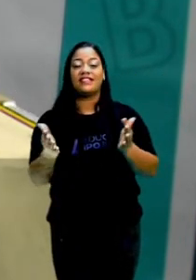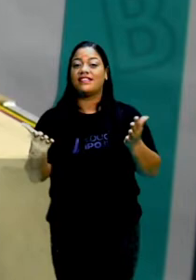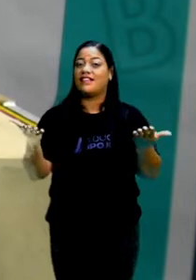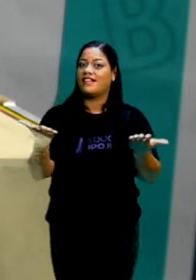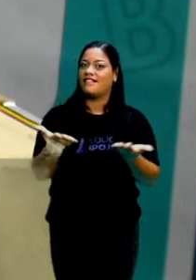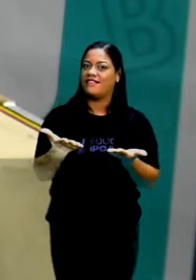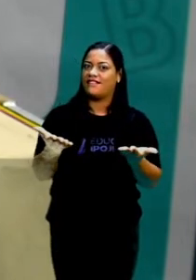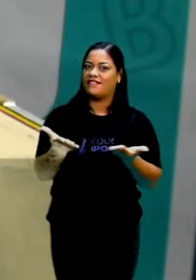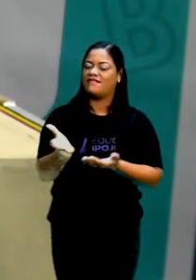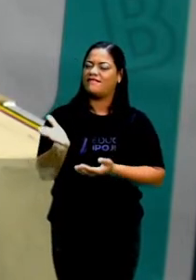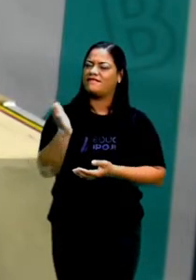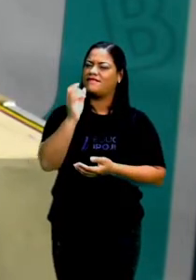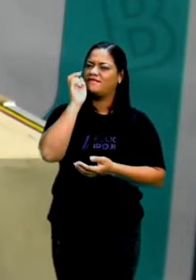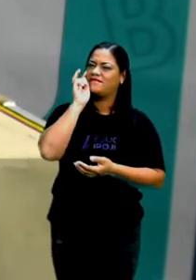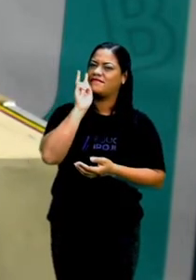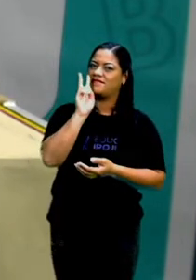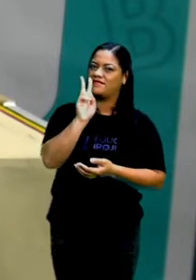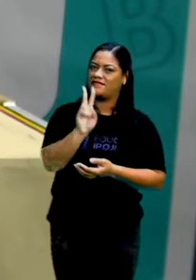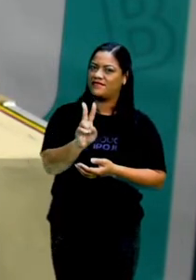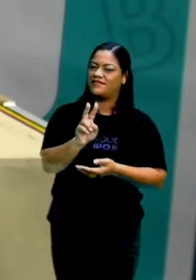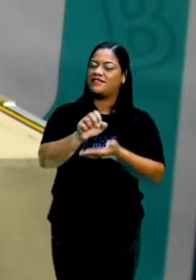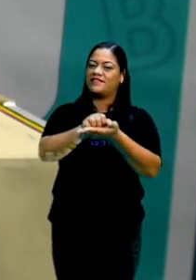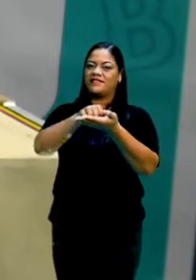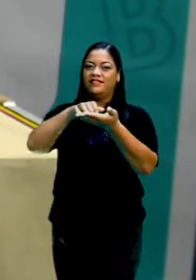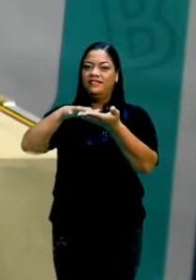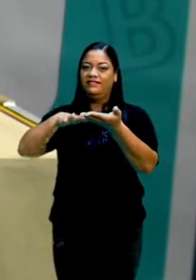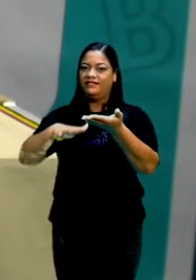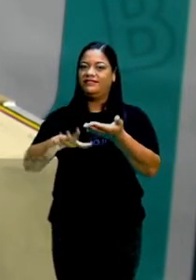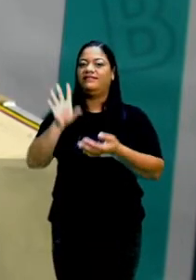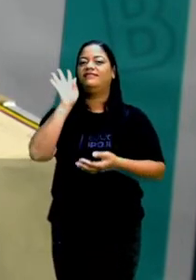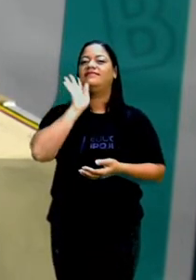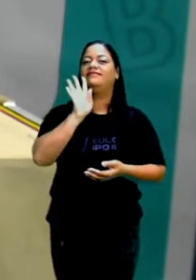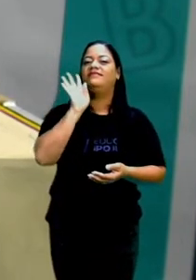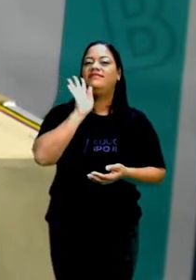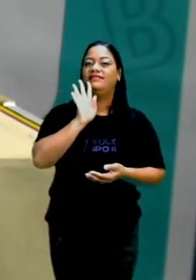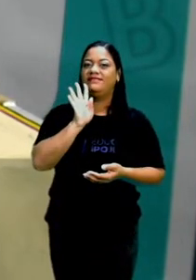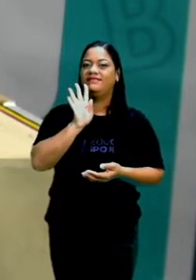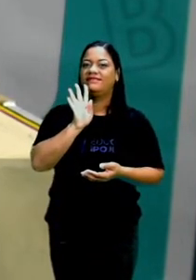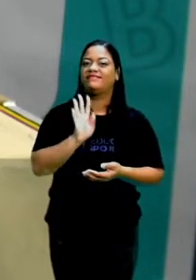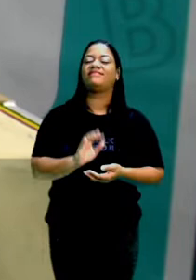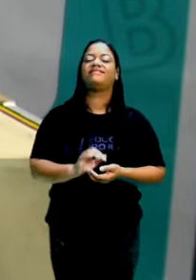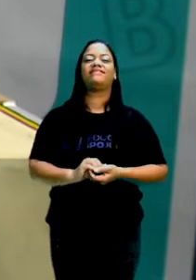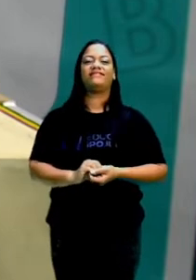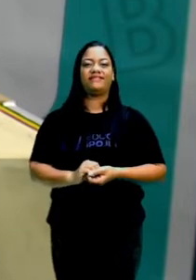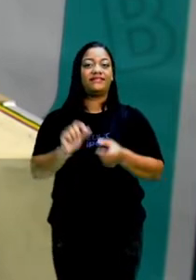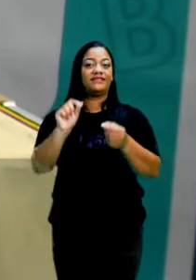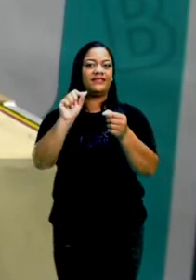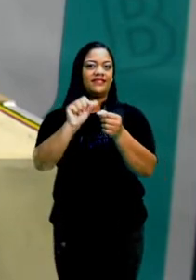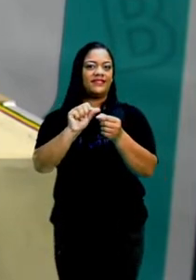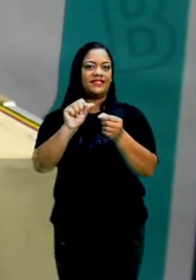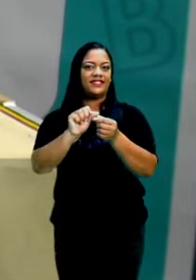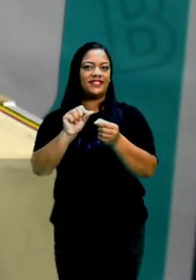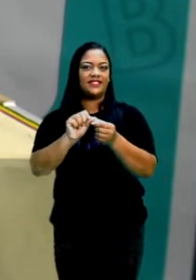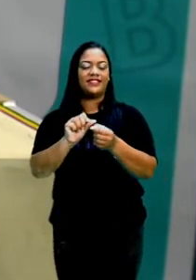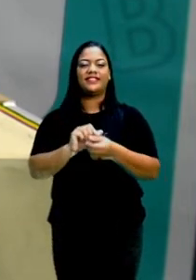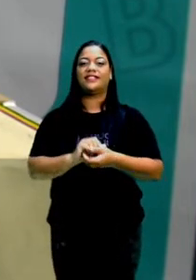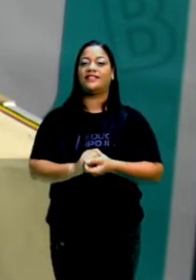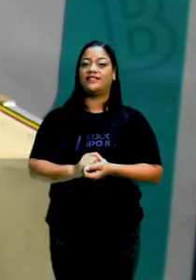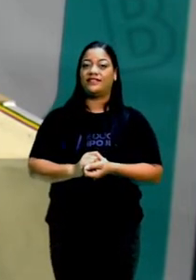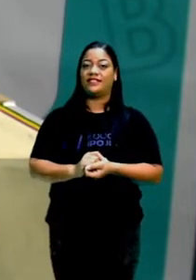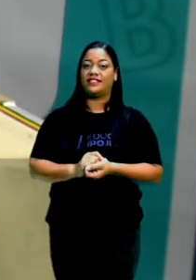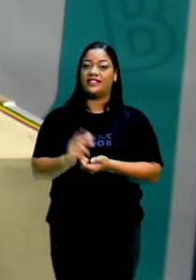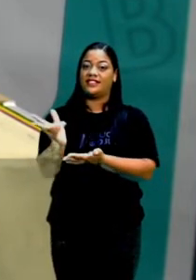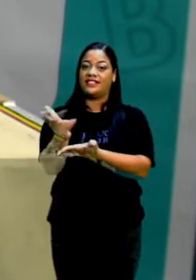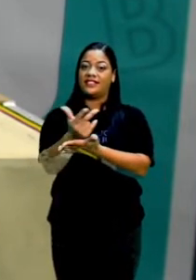Agora vamos ver uma atividade bem legal. Vamos fazer uma